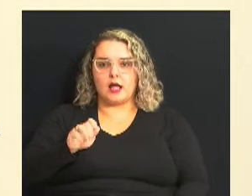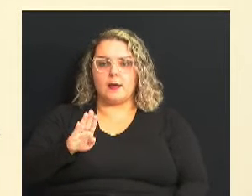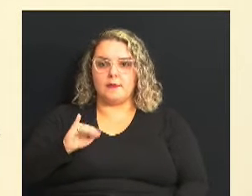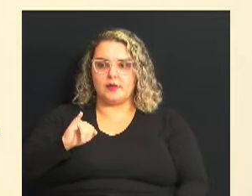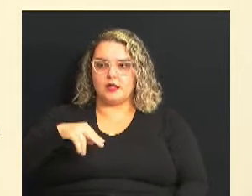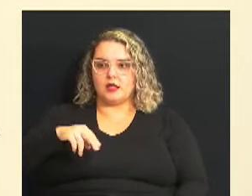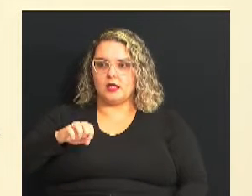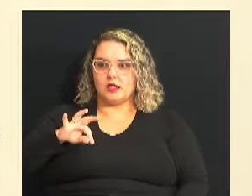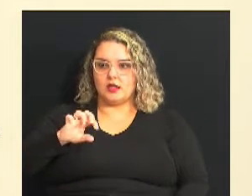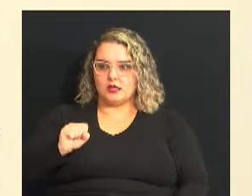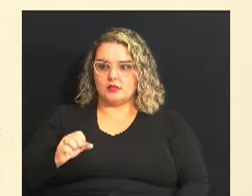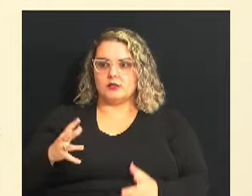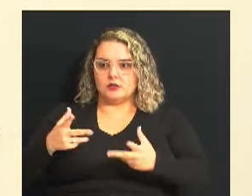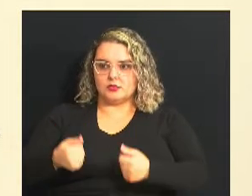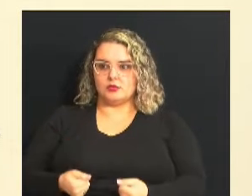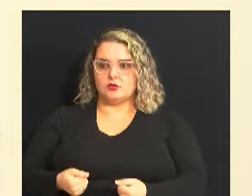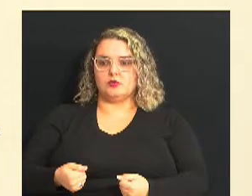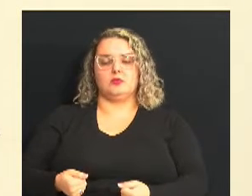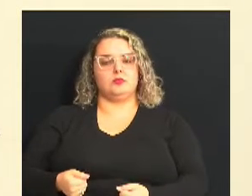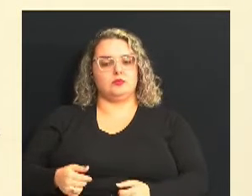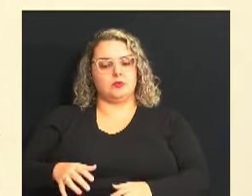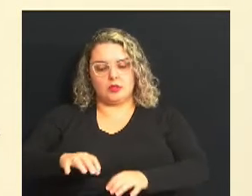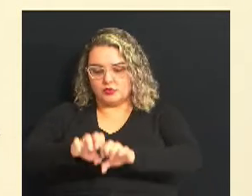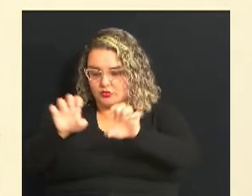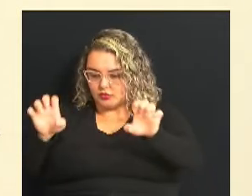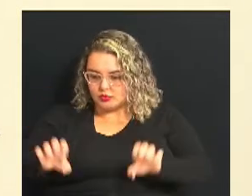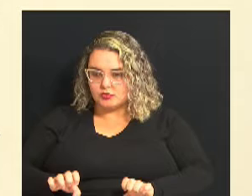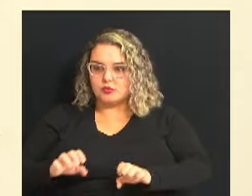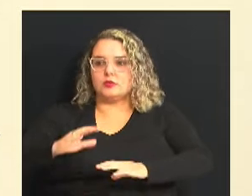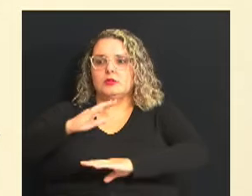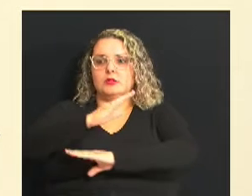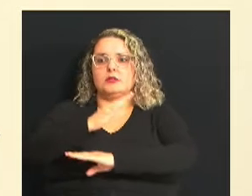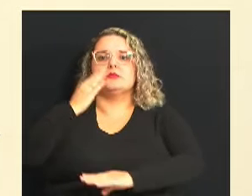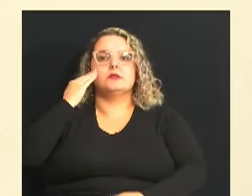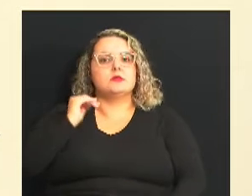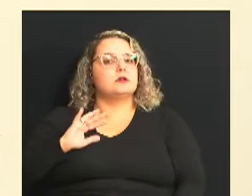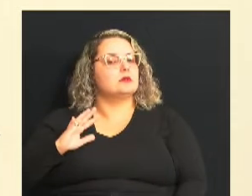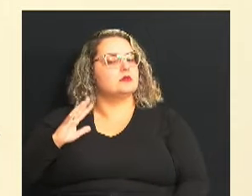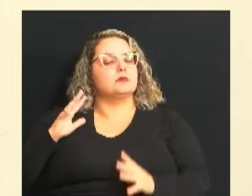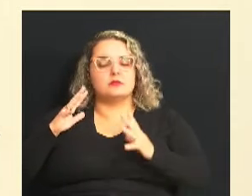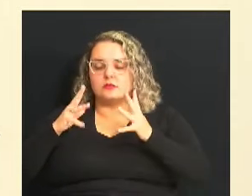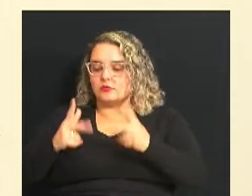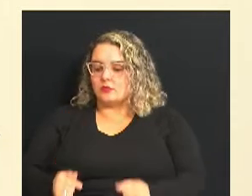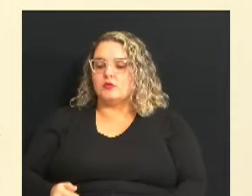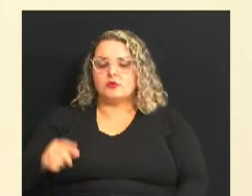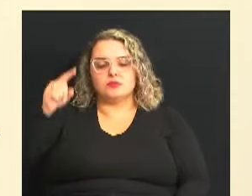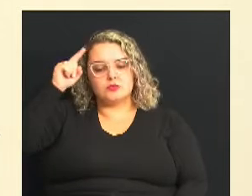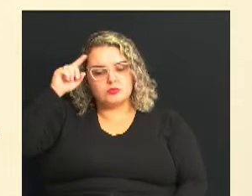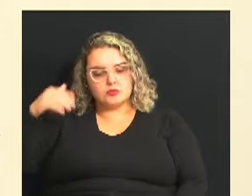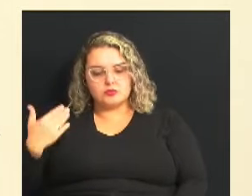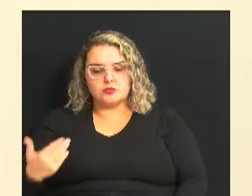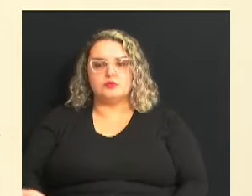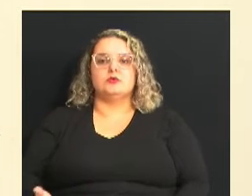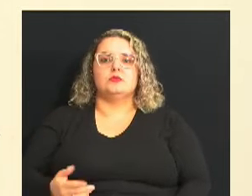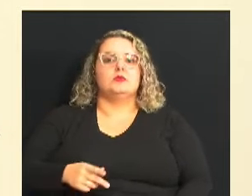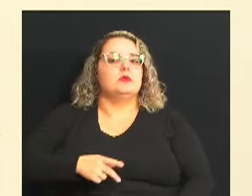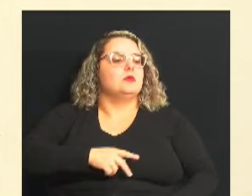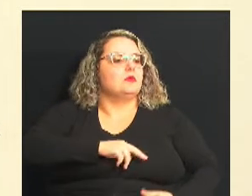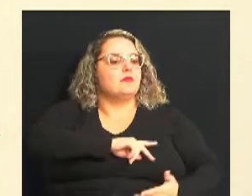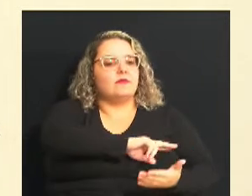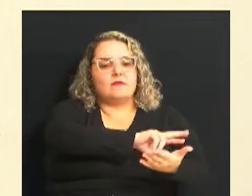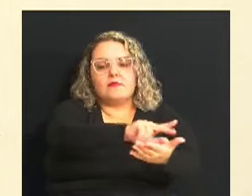e todos os cidadãos que eu sei que vocês rodam a cidade toda, todo dia, para trazer